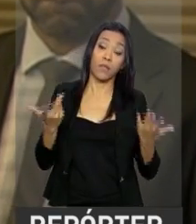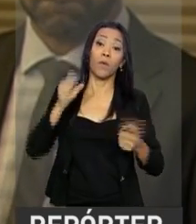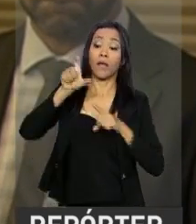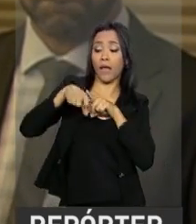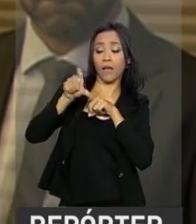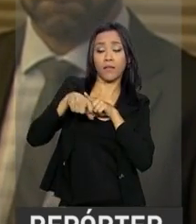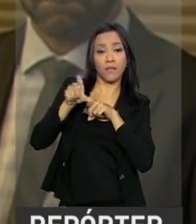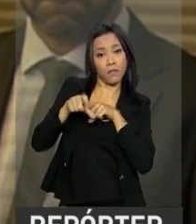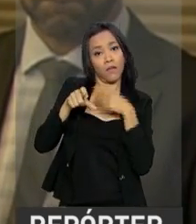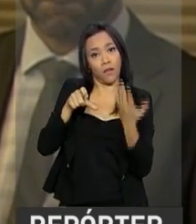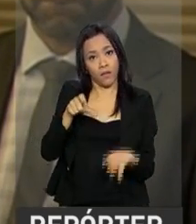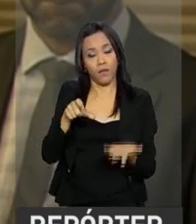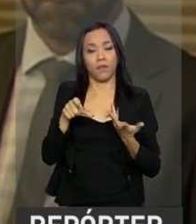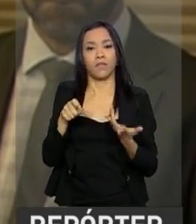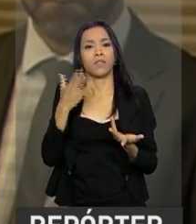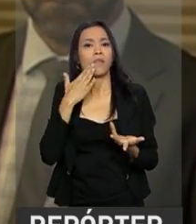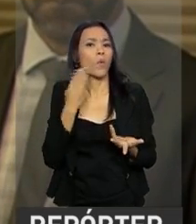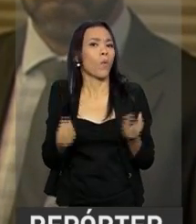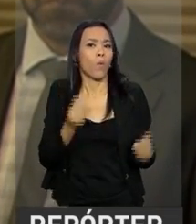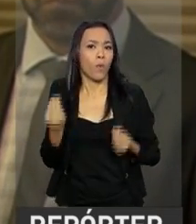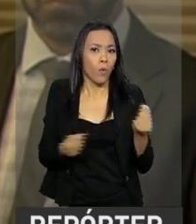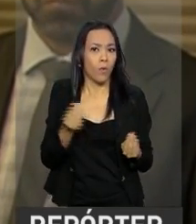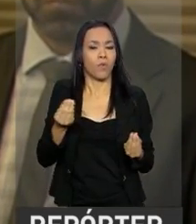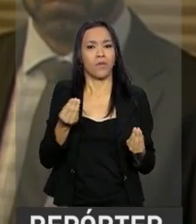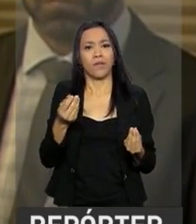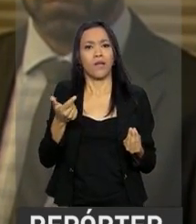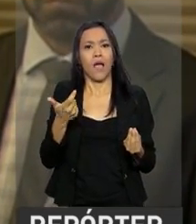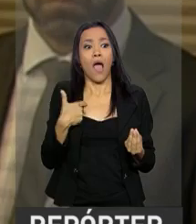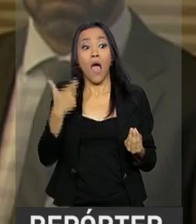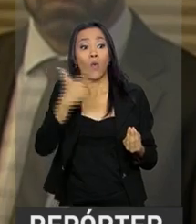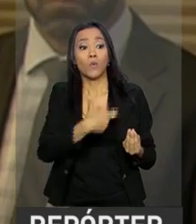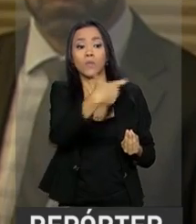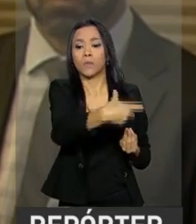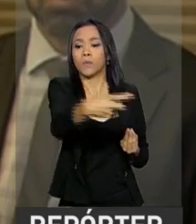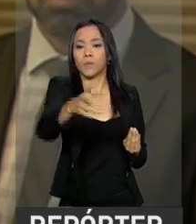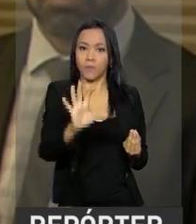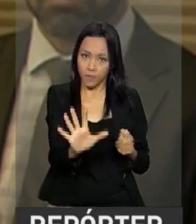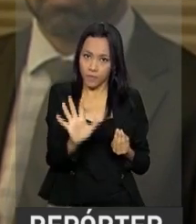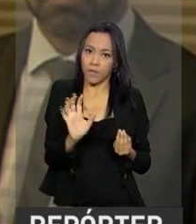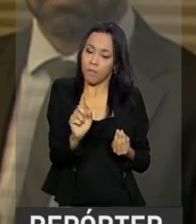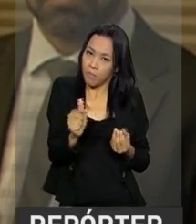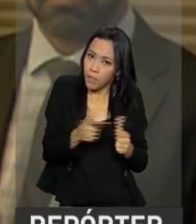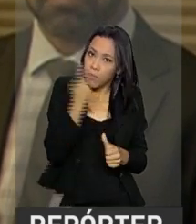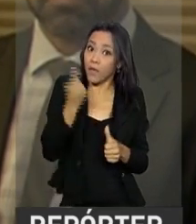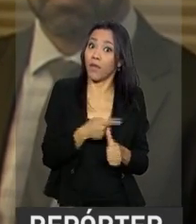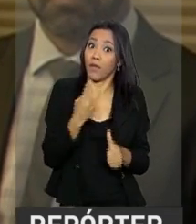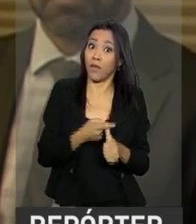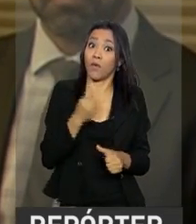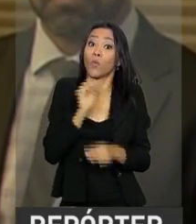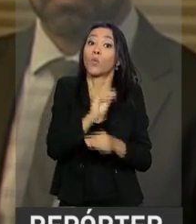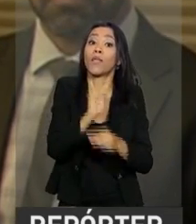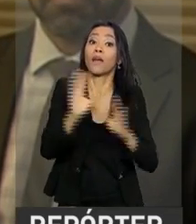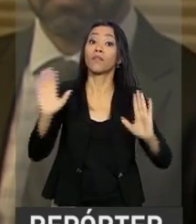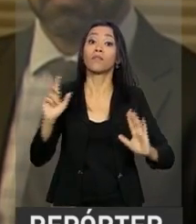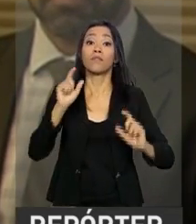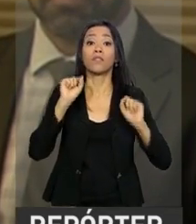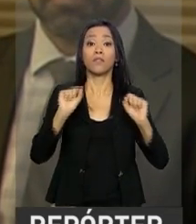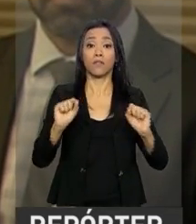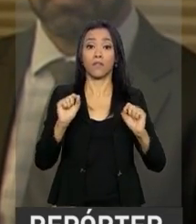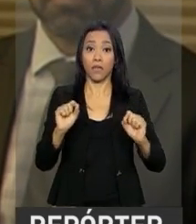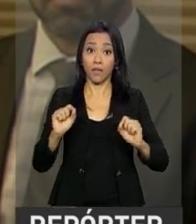funcionar em área de adensamento do primeiro momento não vai haver áreas pulverizadas para que nós possamos começar agora cuidar da precariedade de